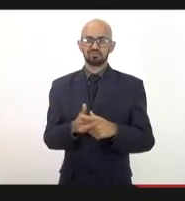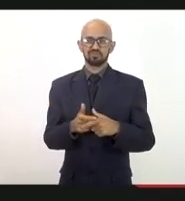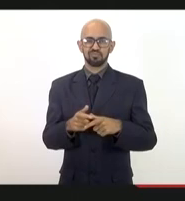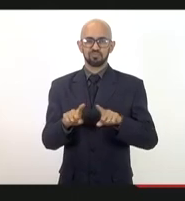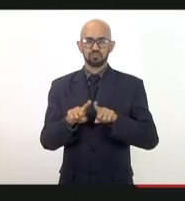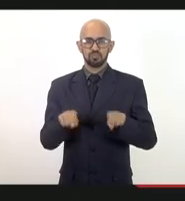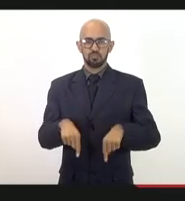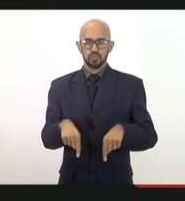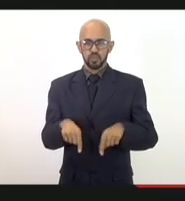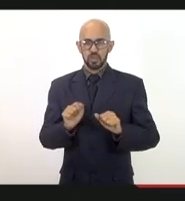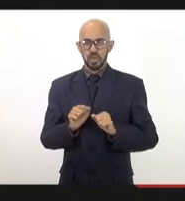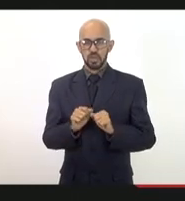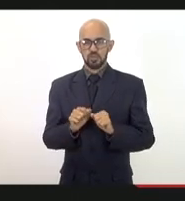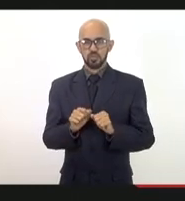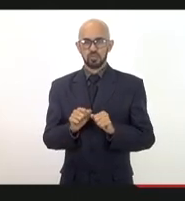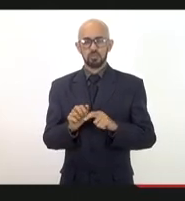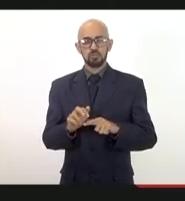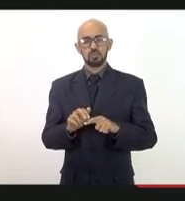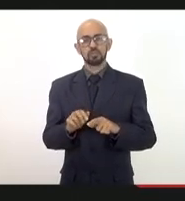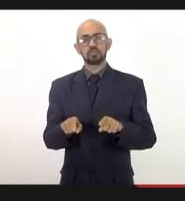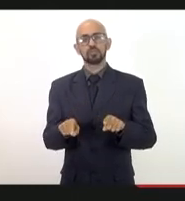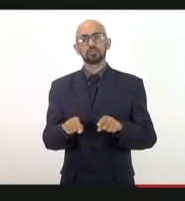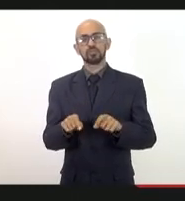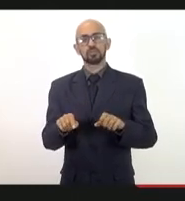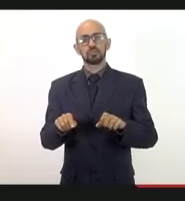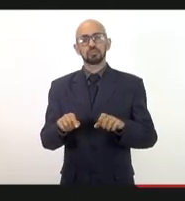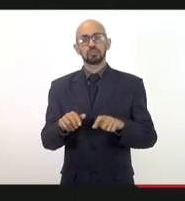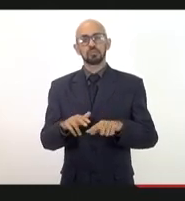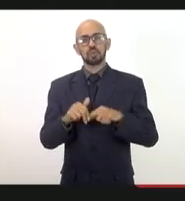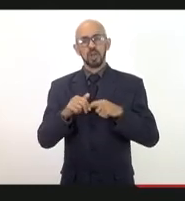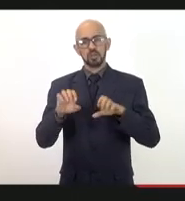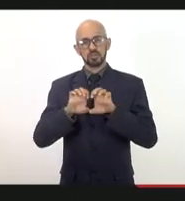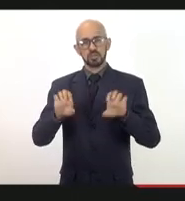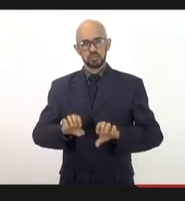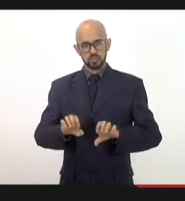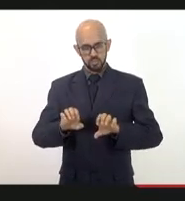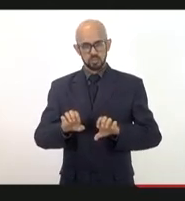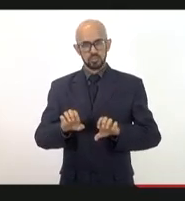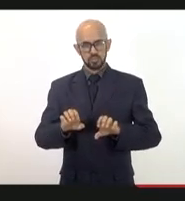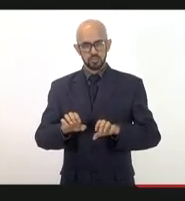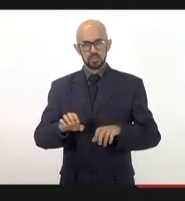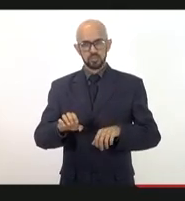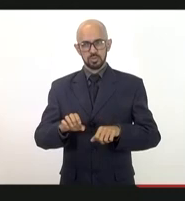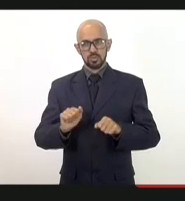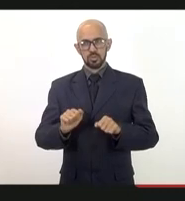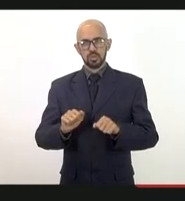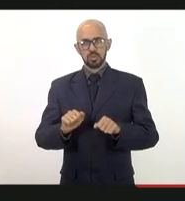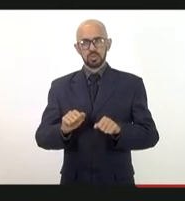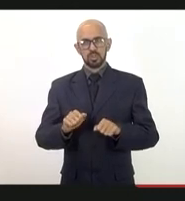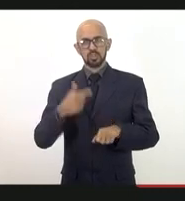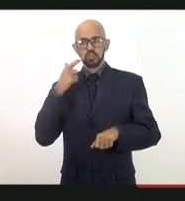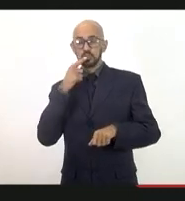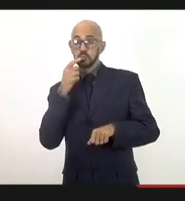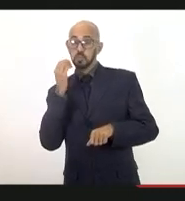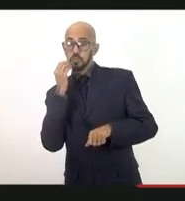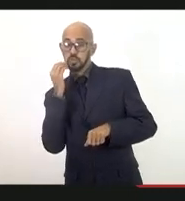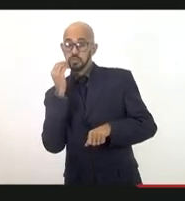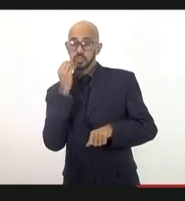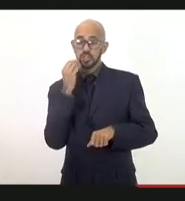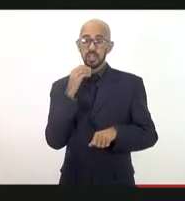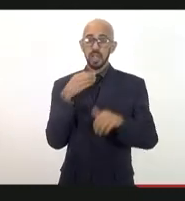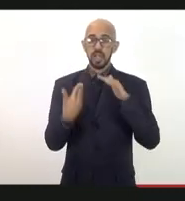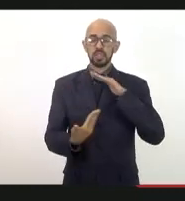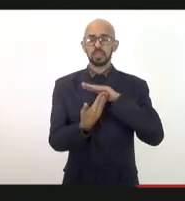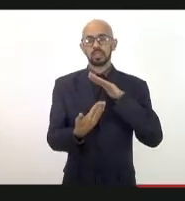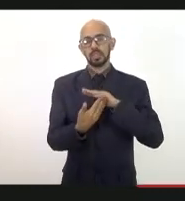e em razão da infraestrutura, problemas de infraestrutura, a gente conseguiria chegar a 37, 40